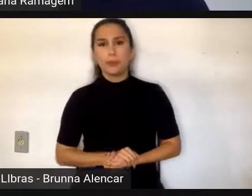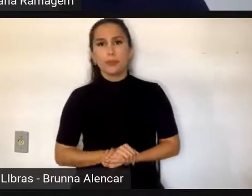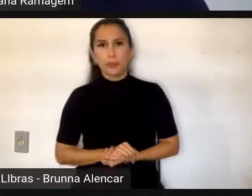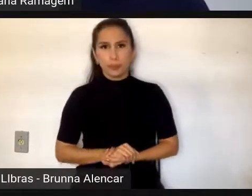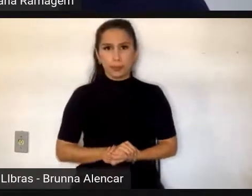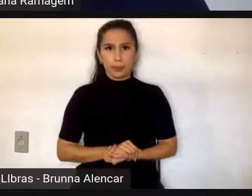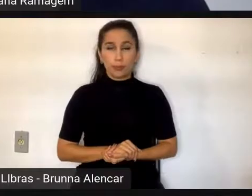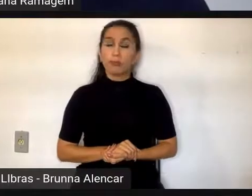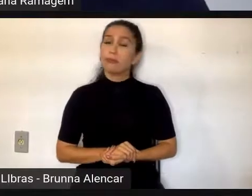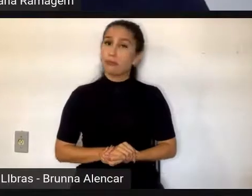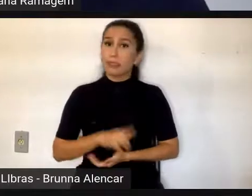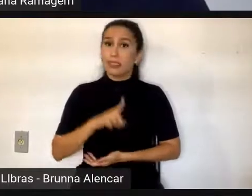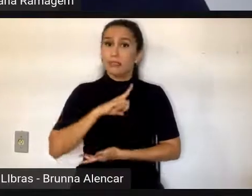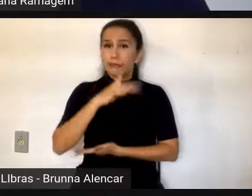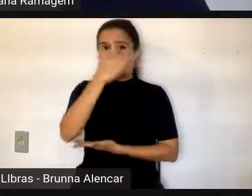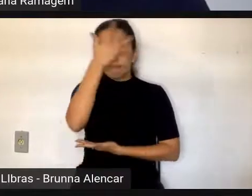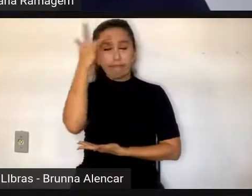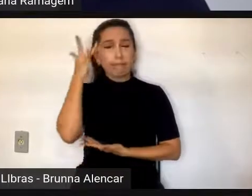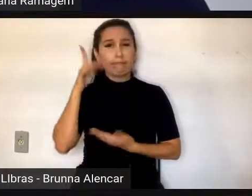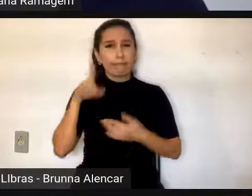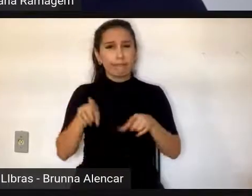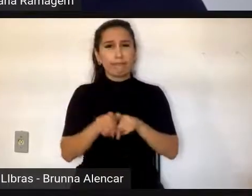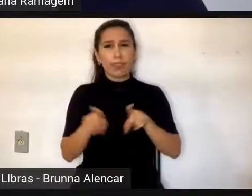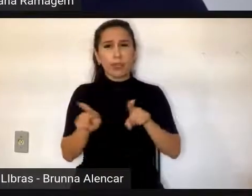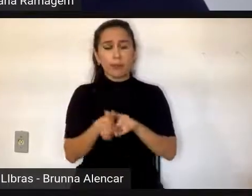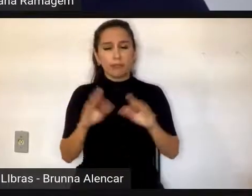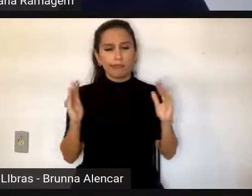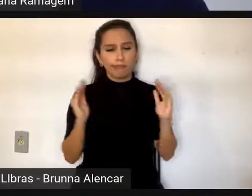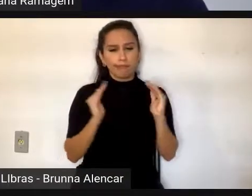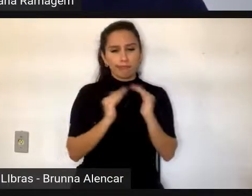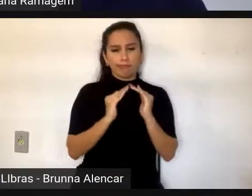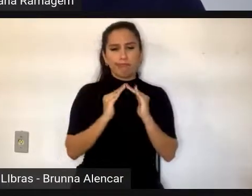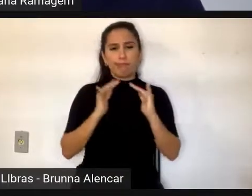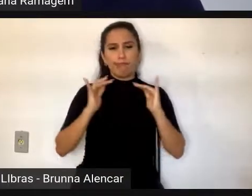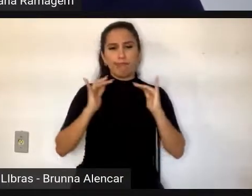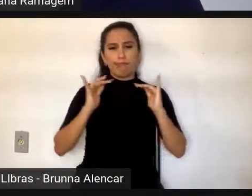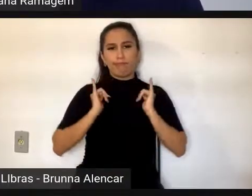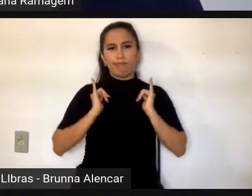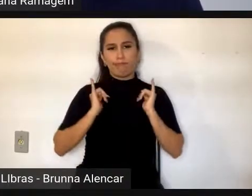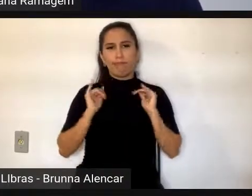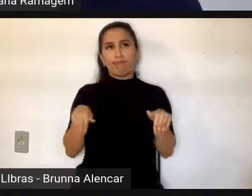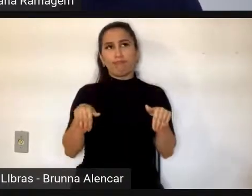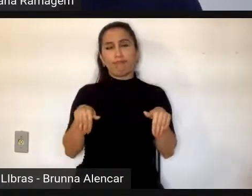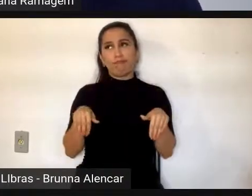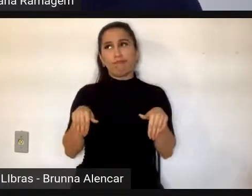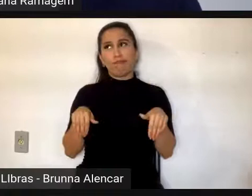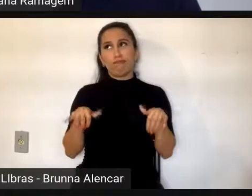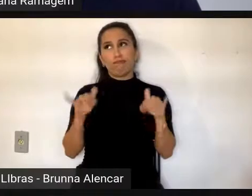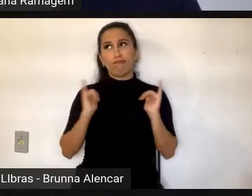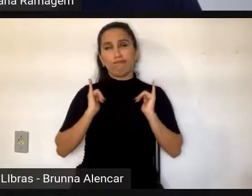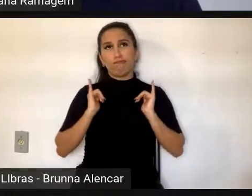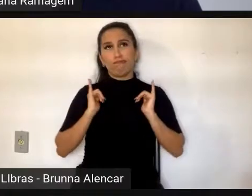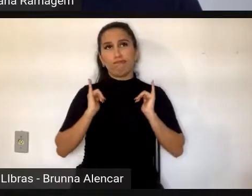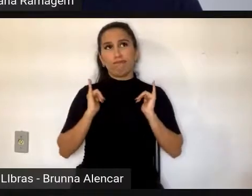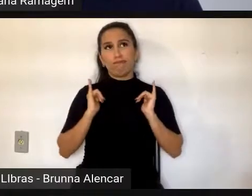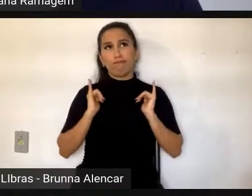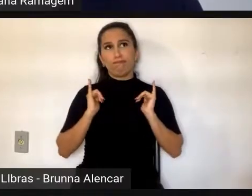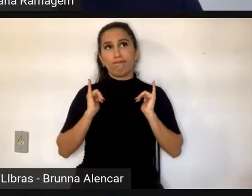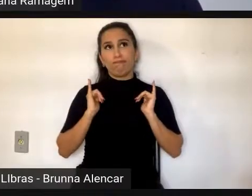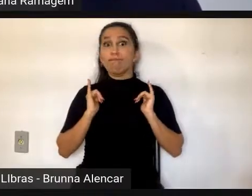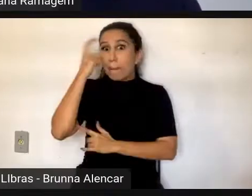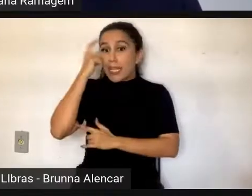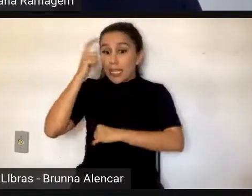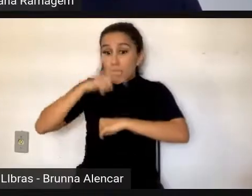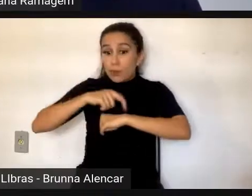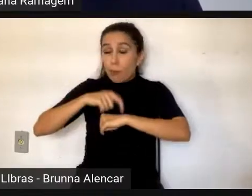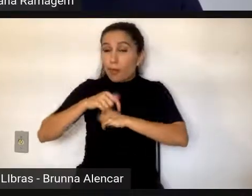em suas casas, estão ansiosas, mas que estão vendo neste período uma oportunidade para começar uma atividade física, né? E